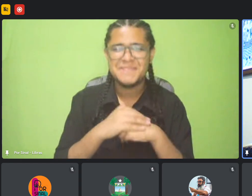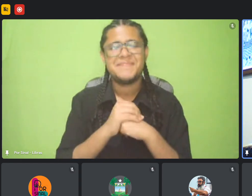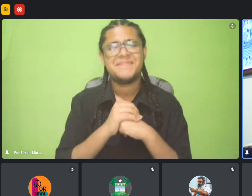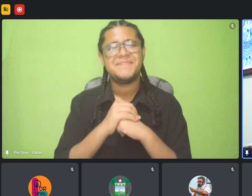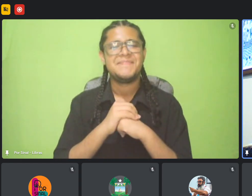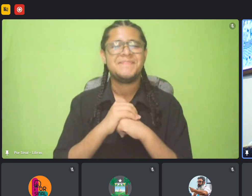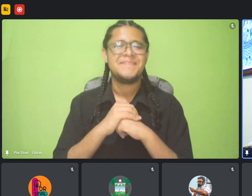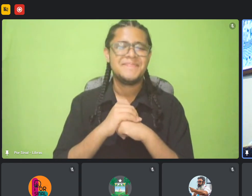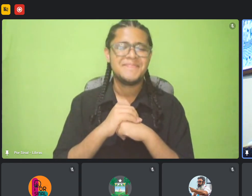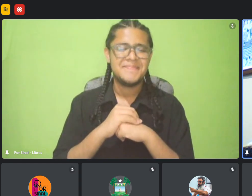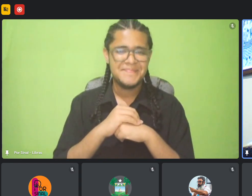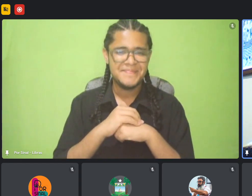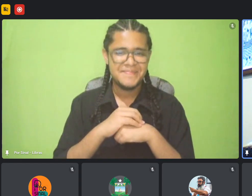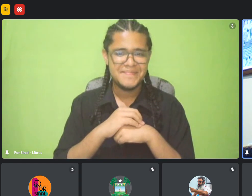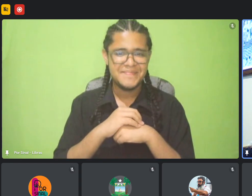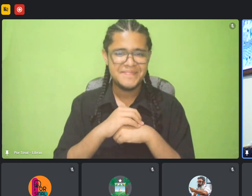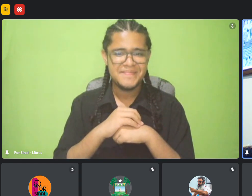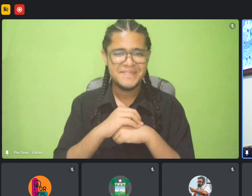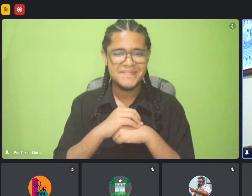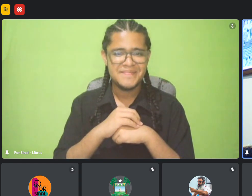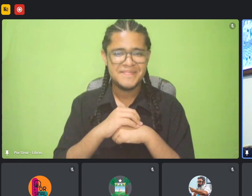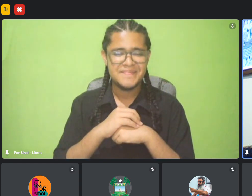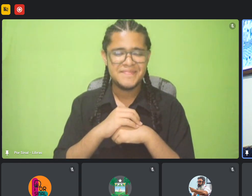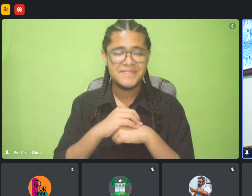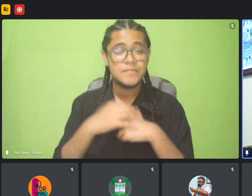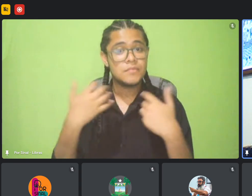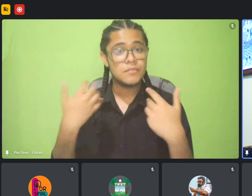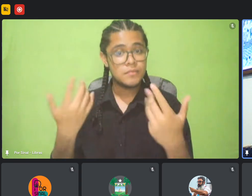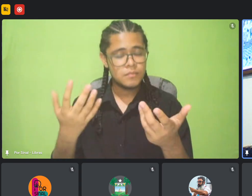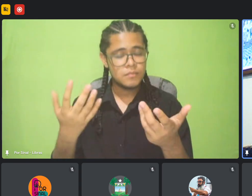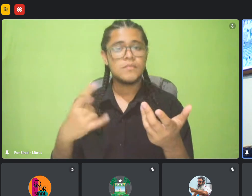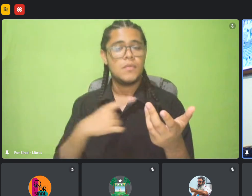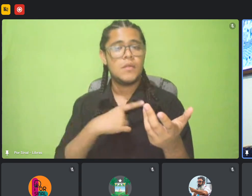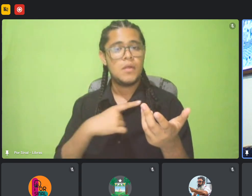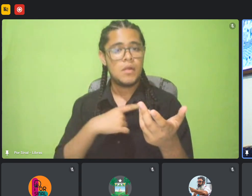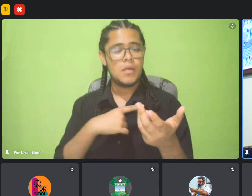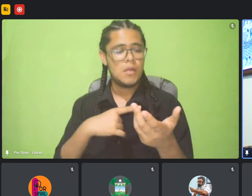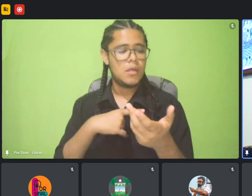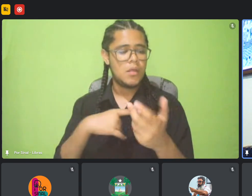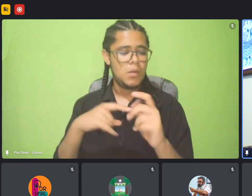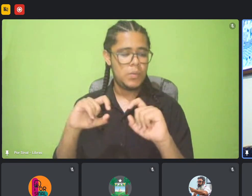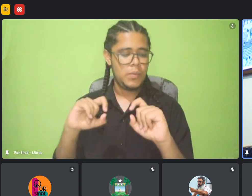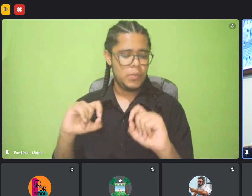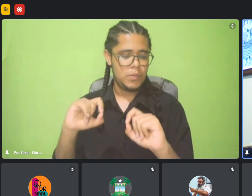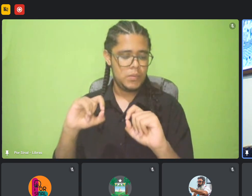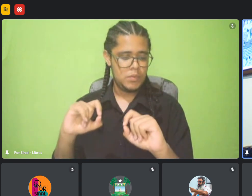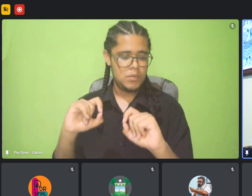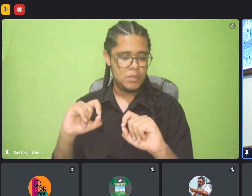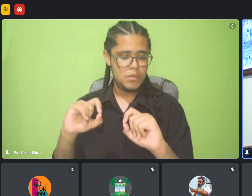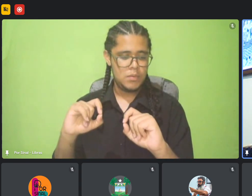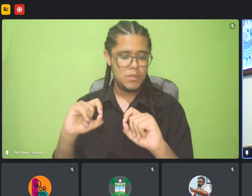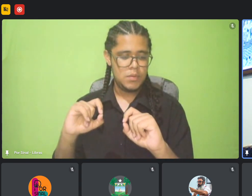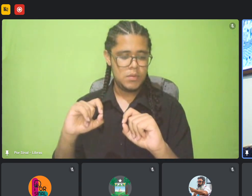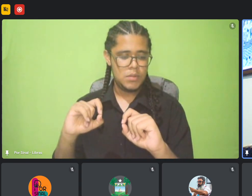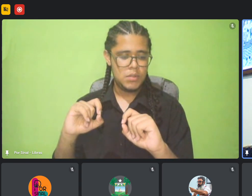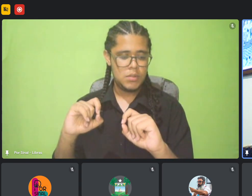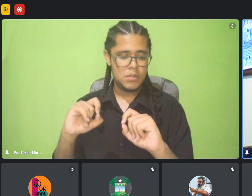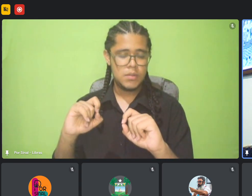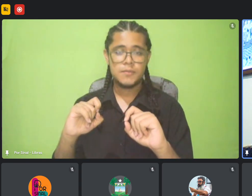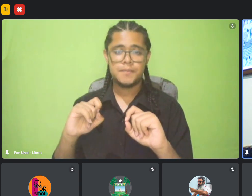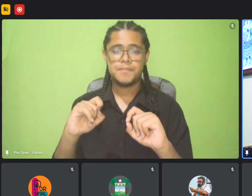E temos, temos,